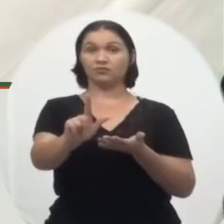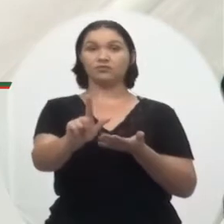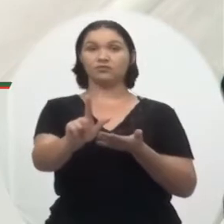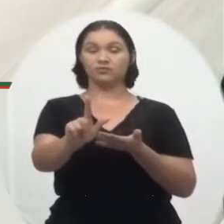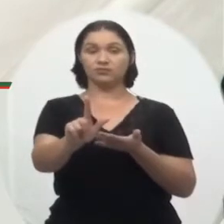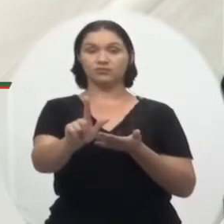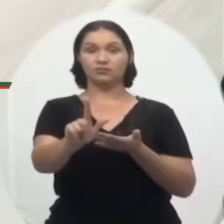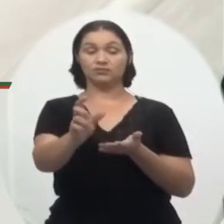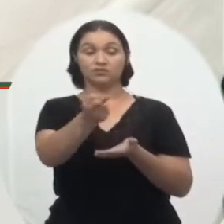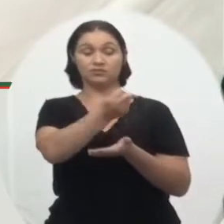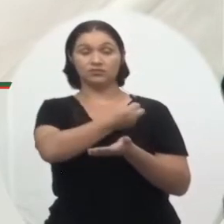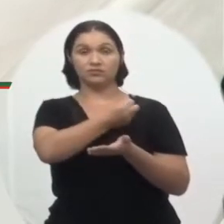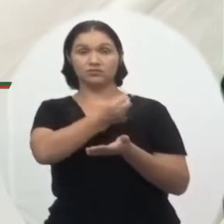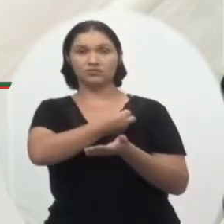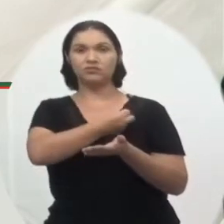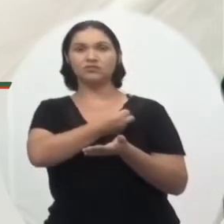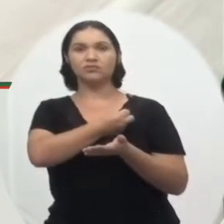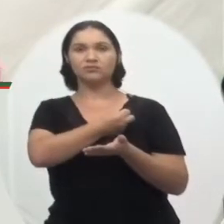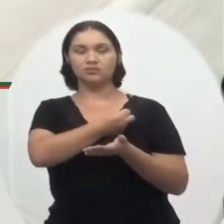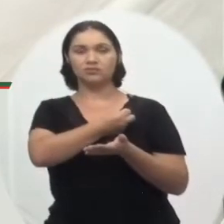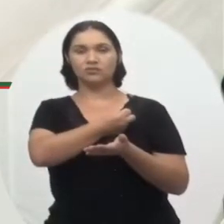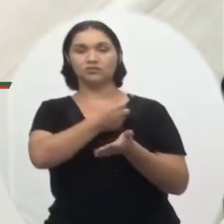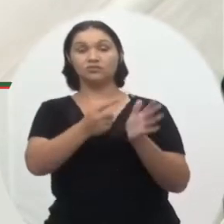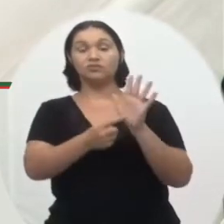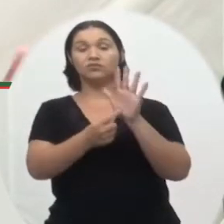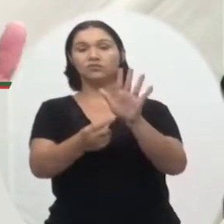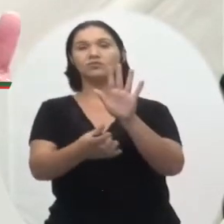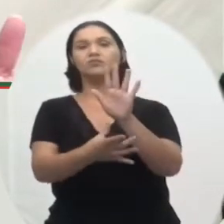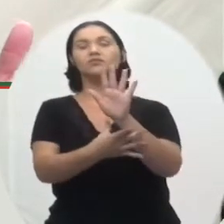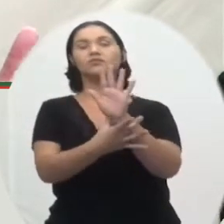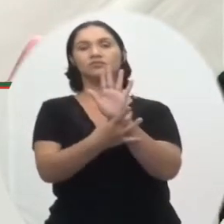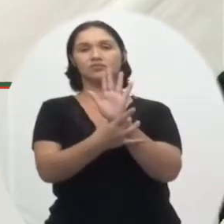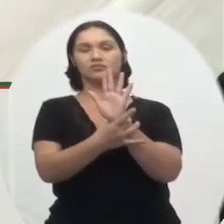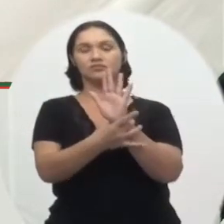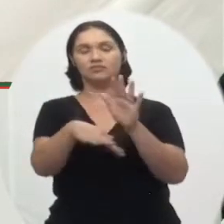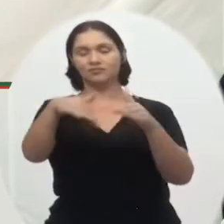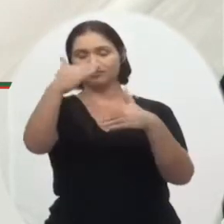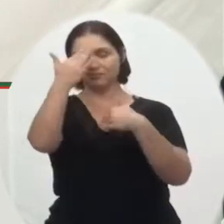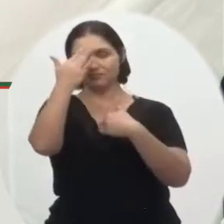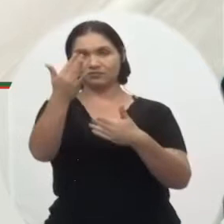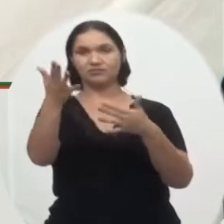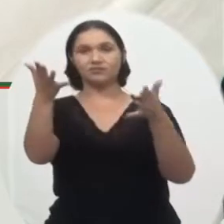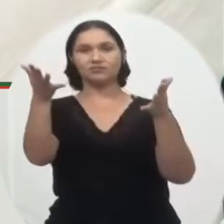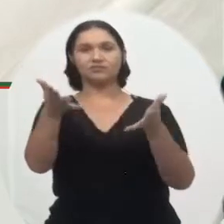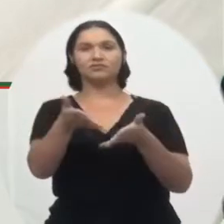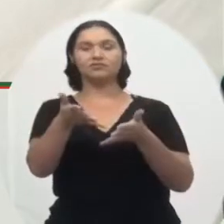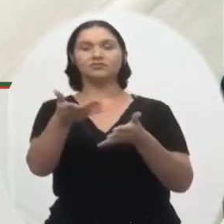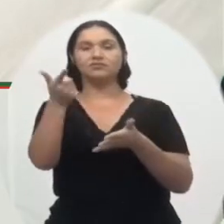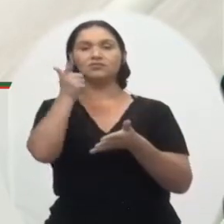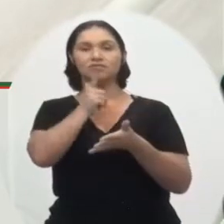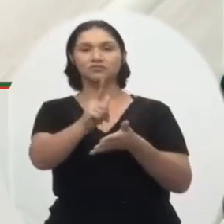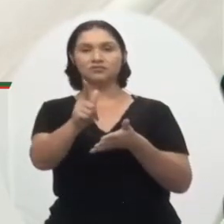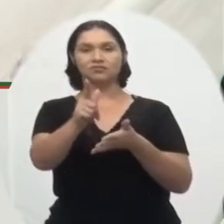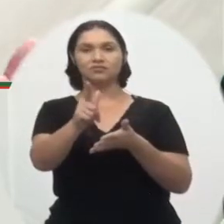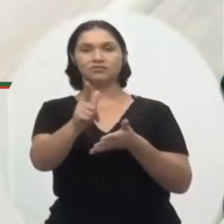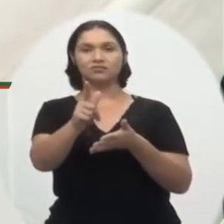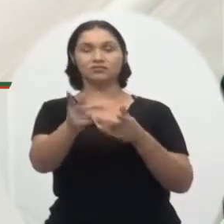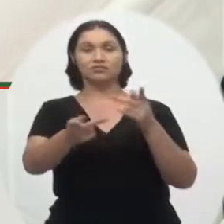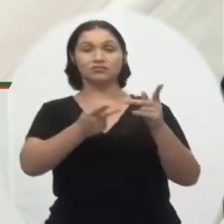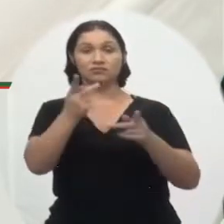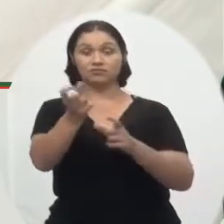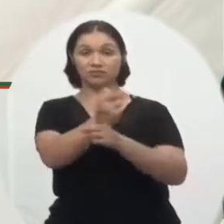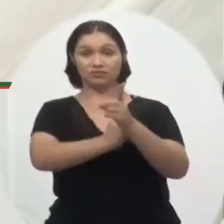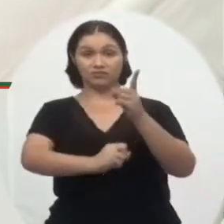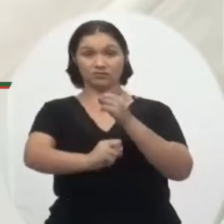esses índices de credibilidade. Agradeço, fico aqui para reverberar para a sociedade de Criciúma, conto